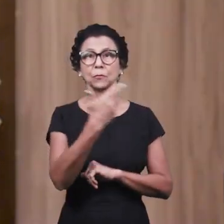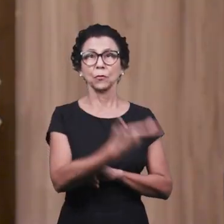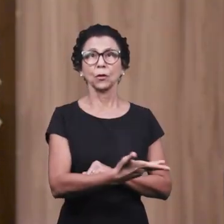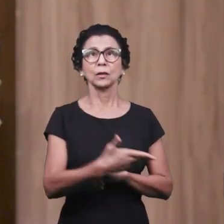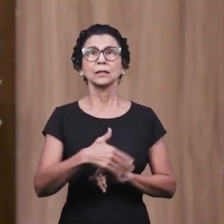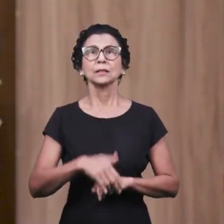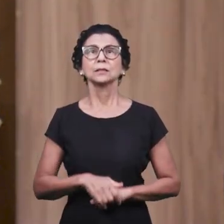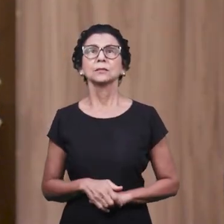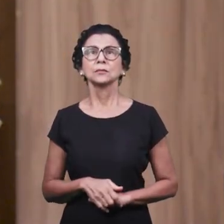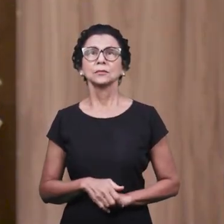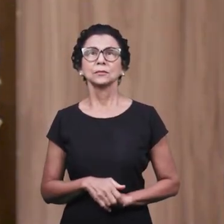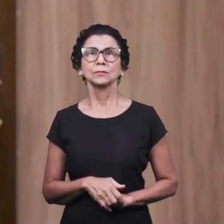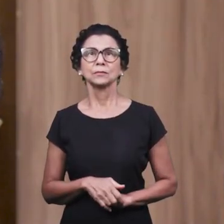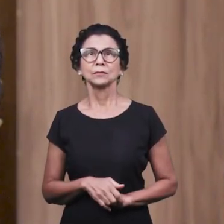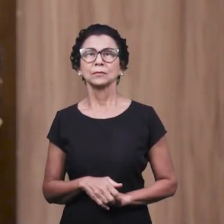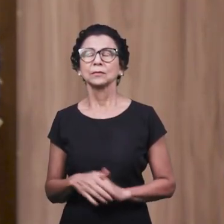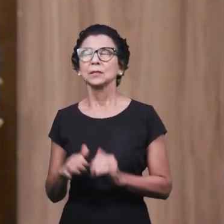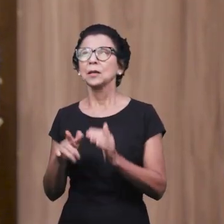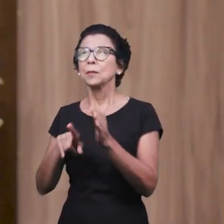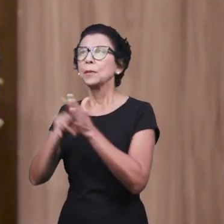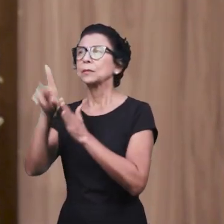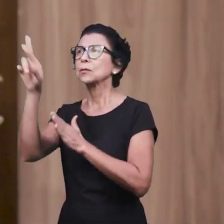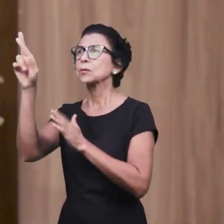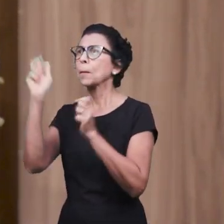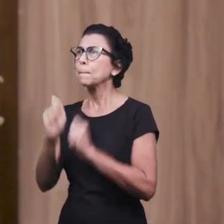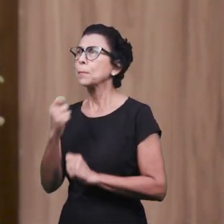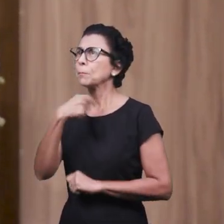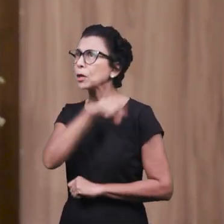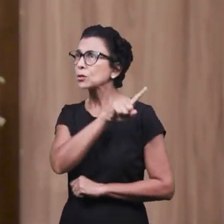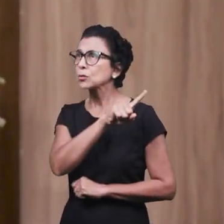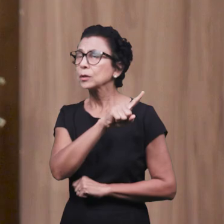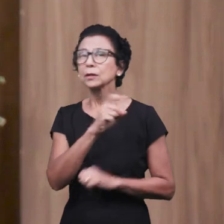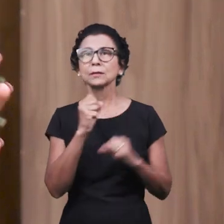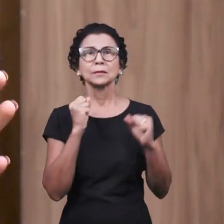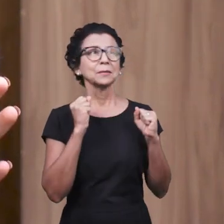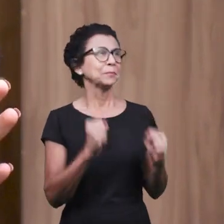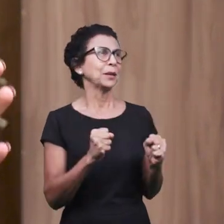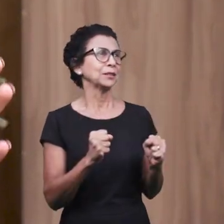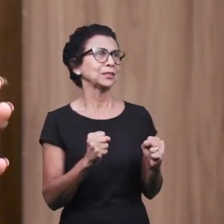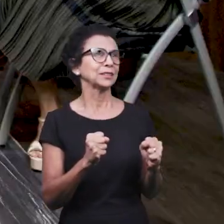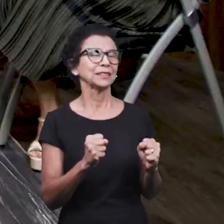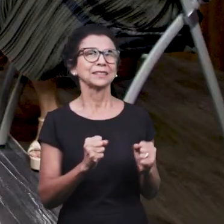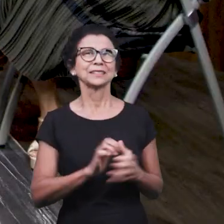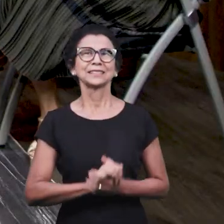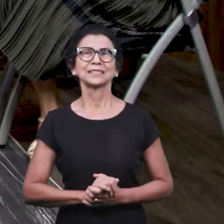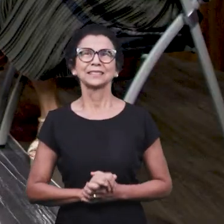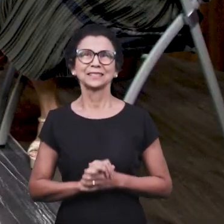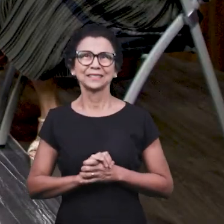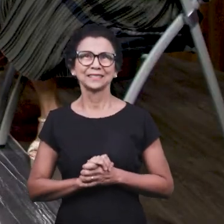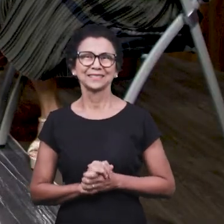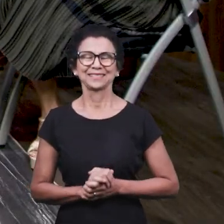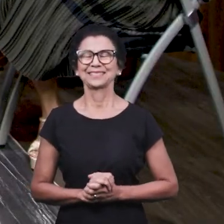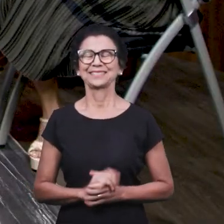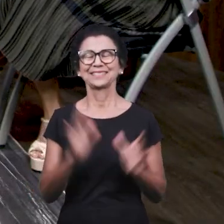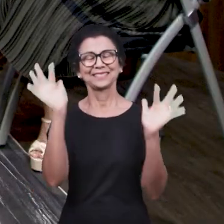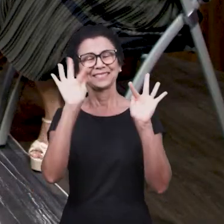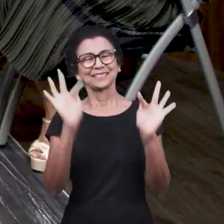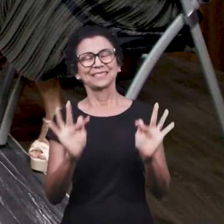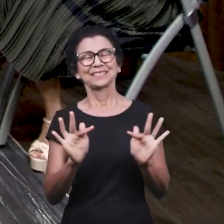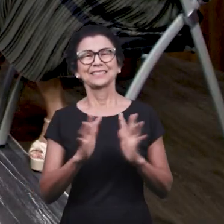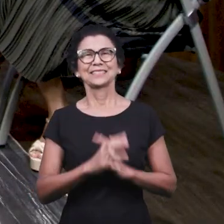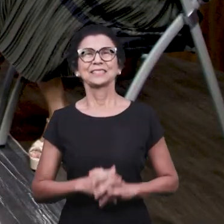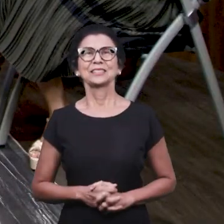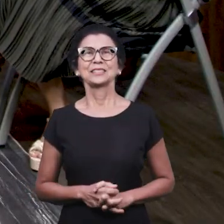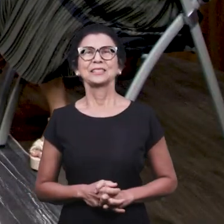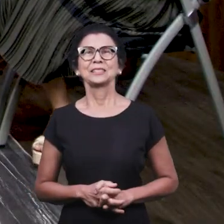Flórida. E aí eu consultei, Senhor, posso ir? Pode. Eu falei, incrível. Viva! Opa. Fiquei muito feliz. Aí